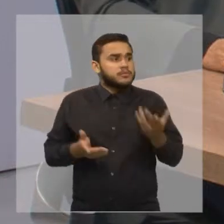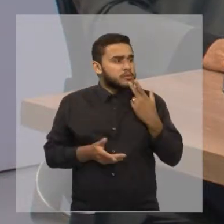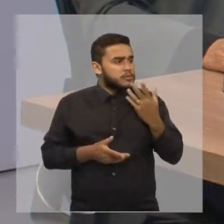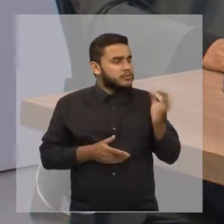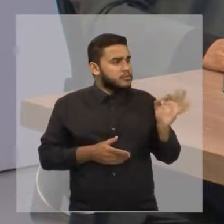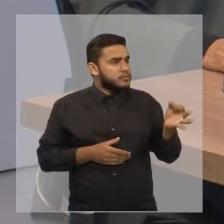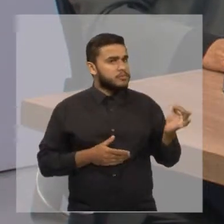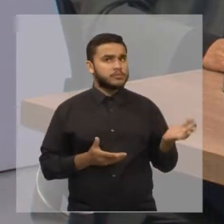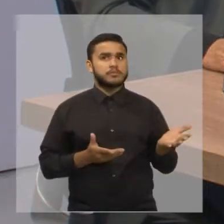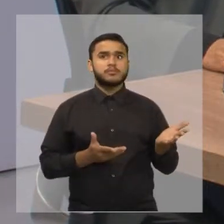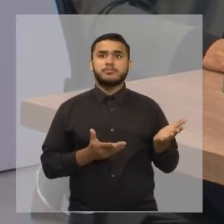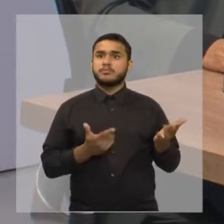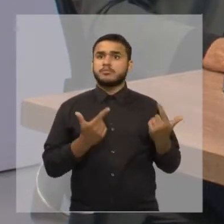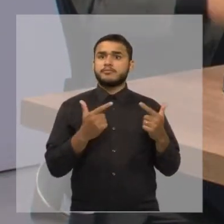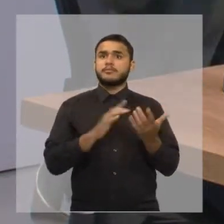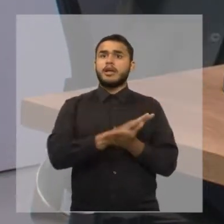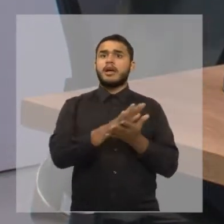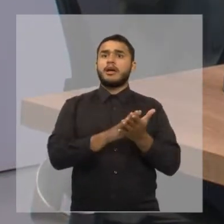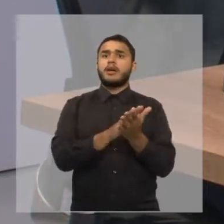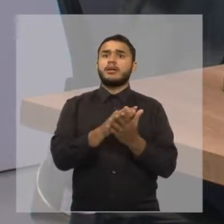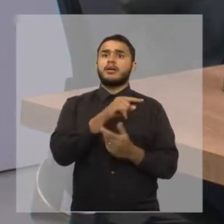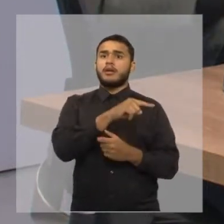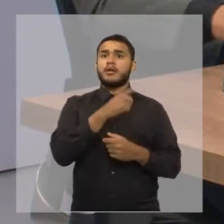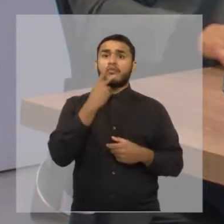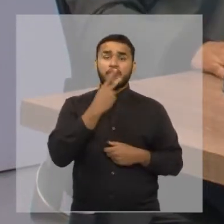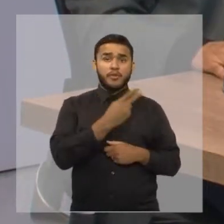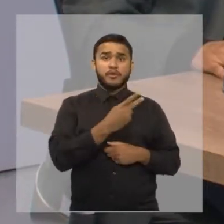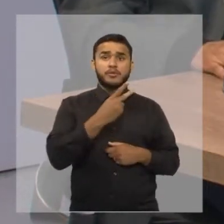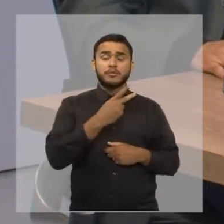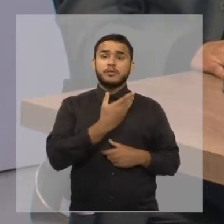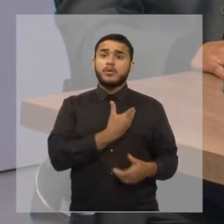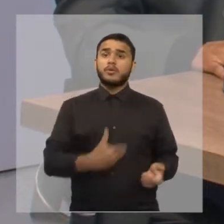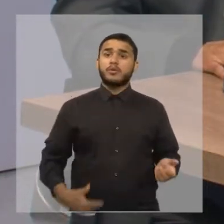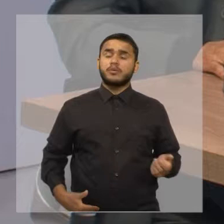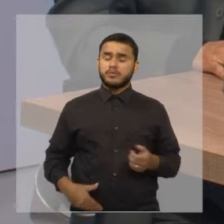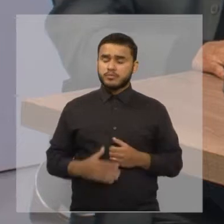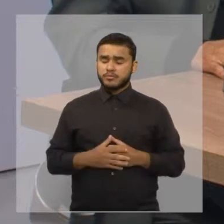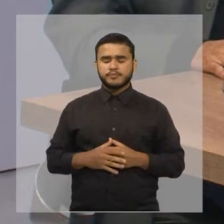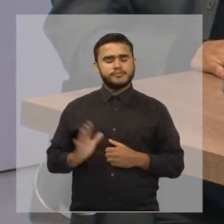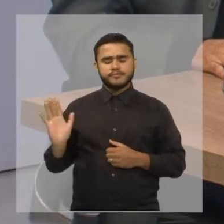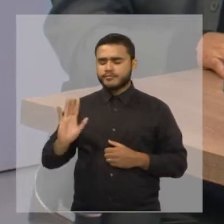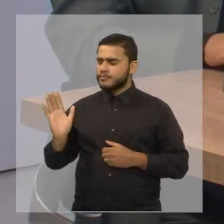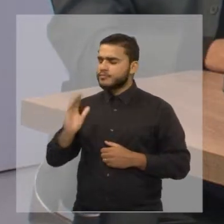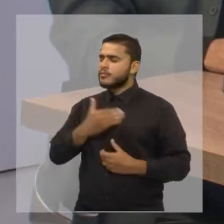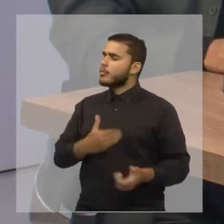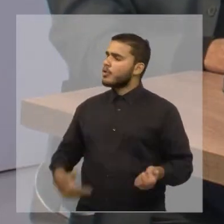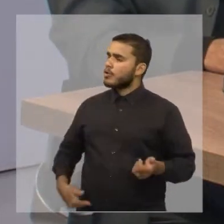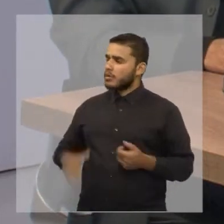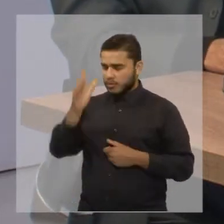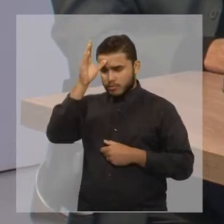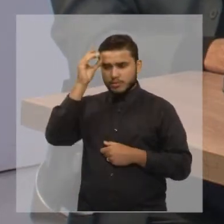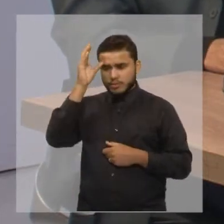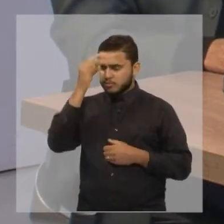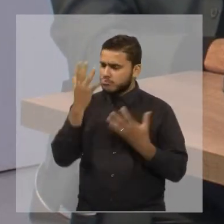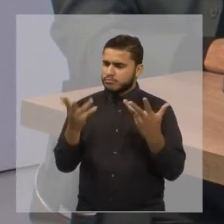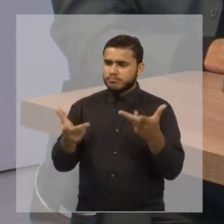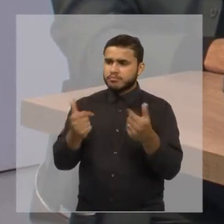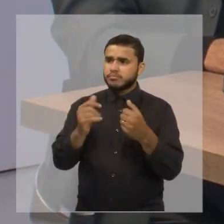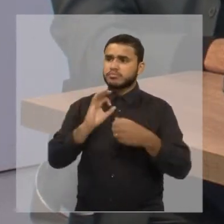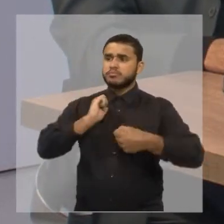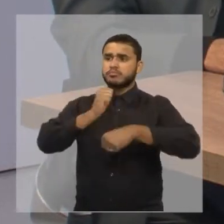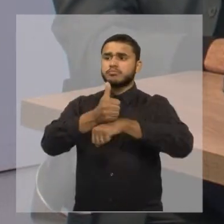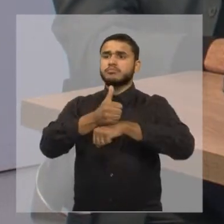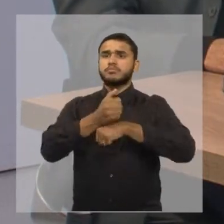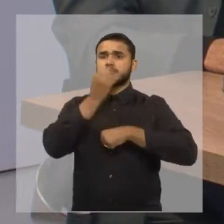colocou no rol aí daquele que é resistência. Eu acho o governador Camilo Santana um excelente governador e o estado do Ceará hoje é um exemplo.